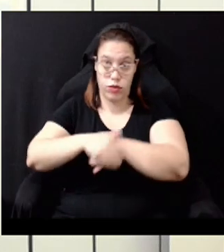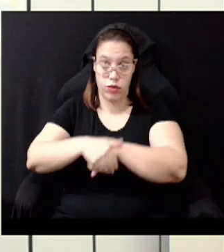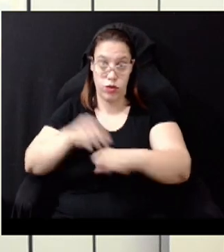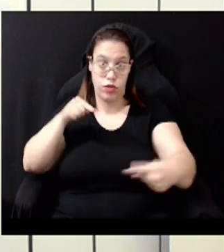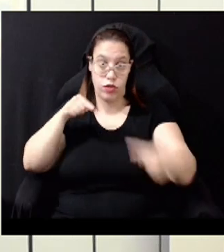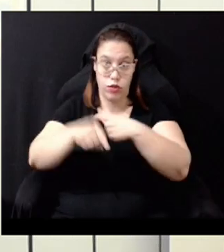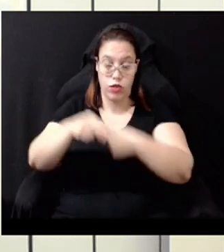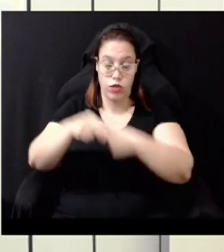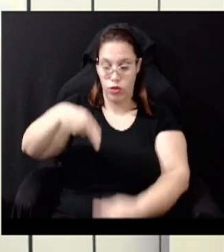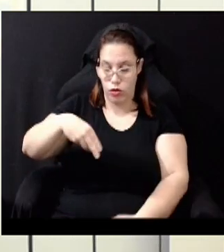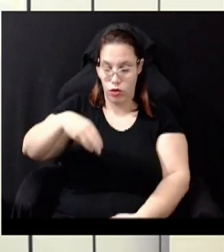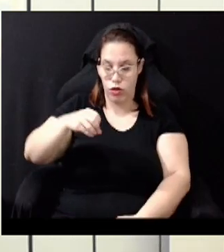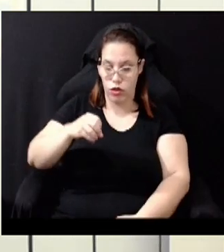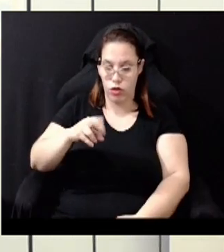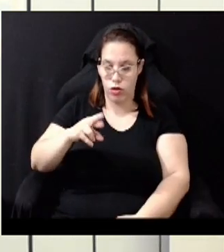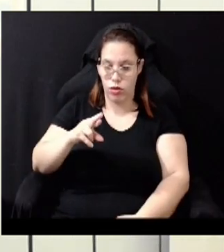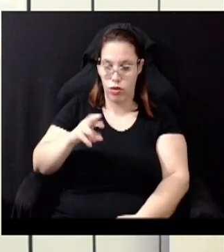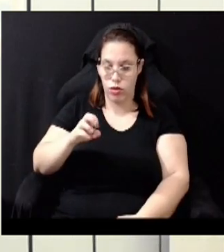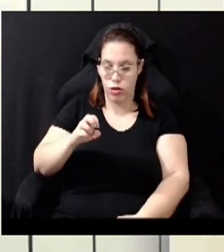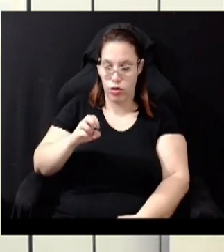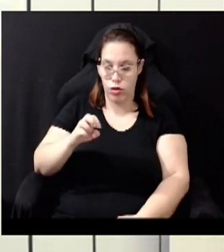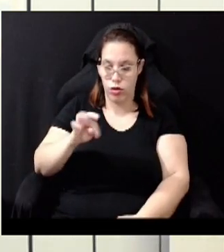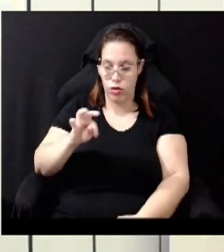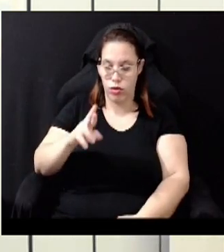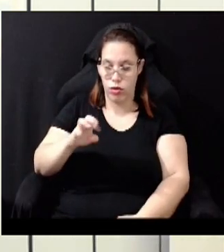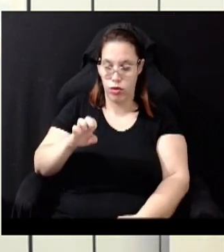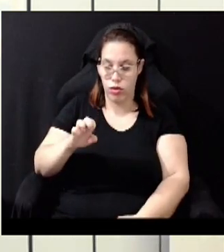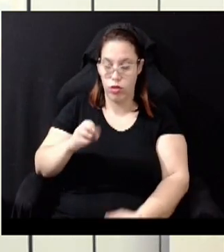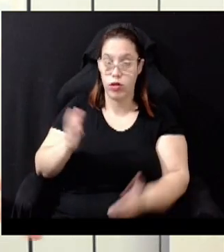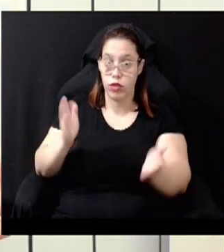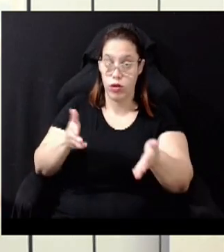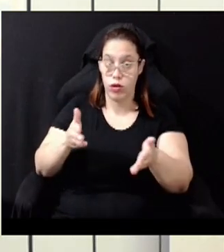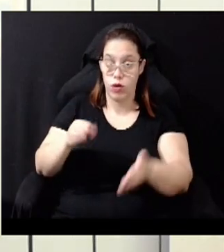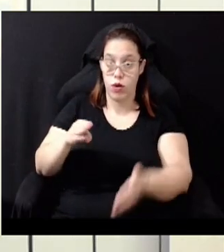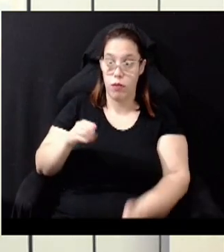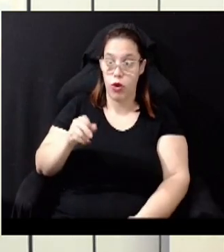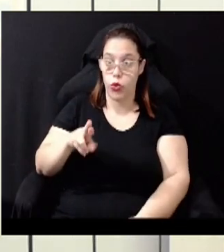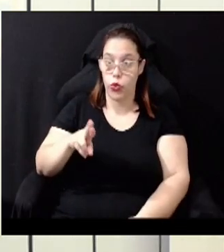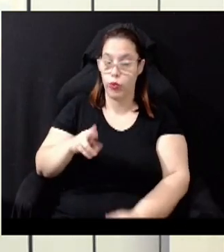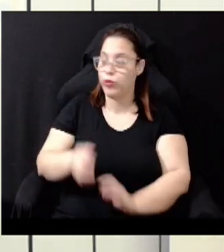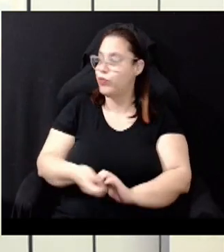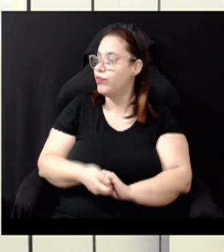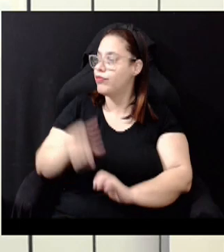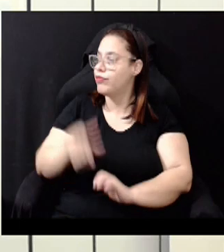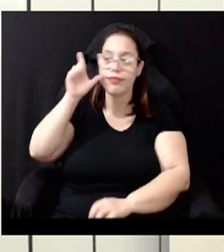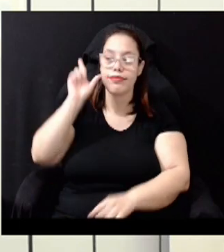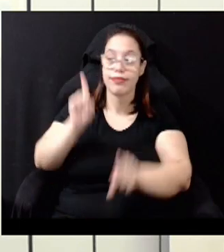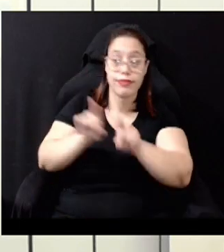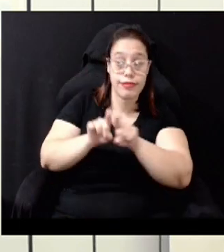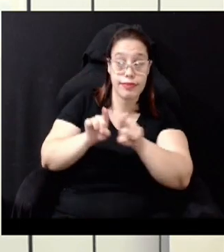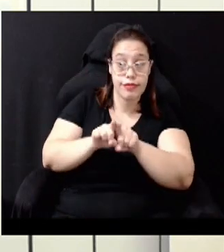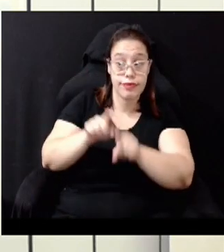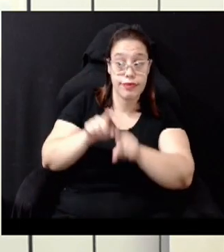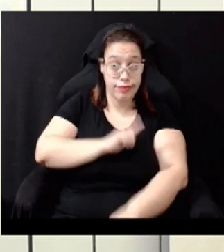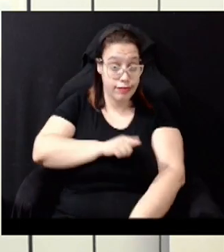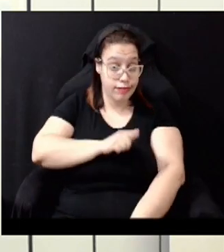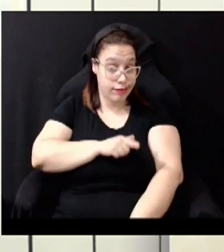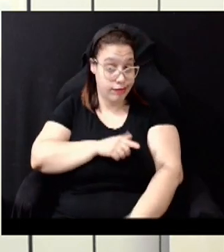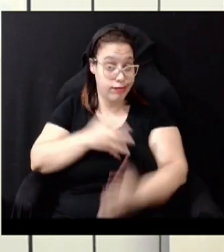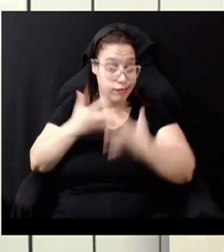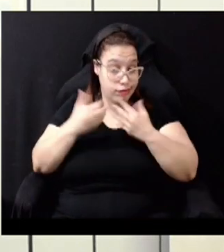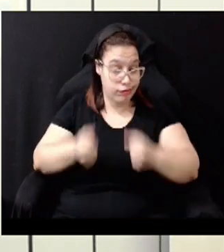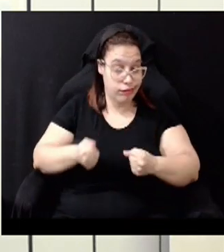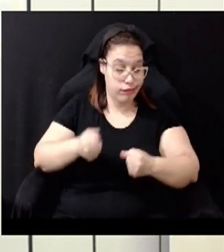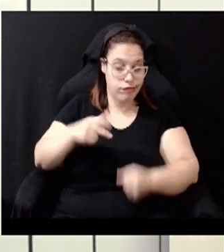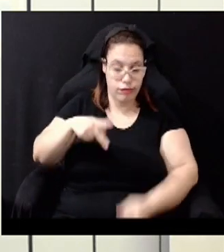Noroeste, novamente fora de casa, agora em Bauru. E ontem também o Guarani recebeu o Palmeiras